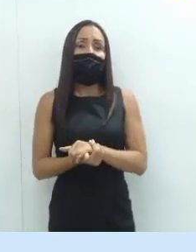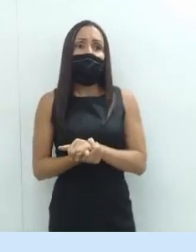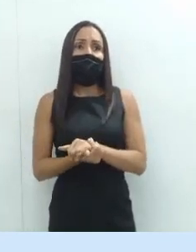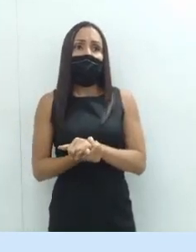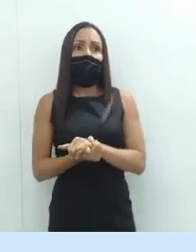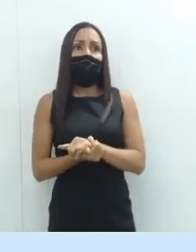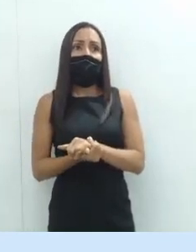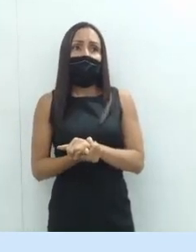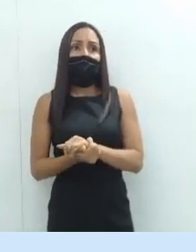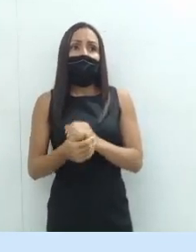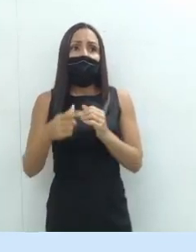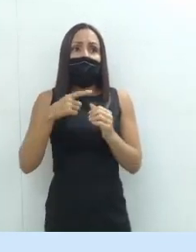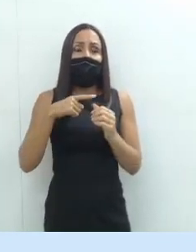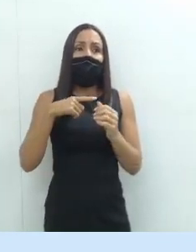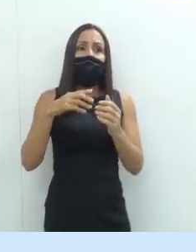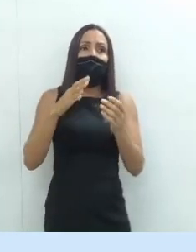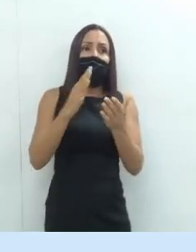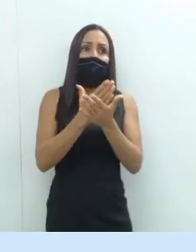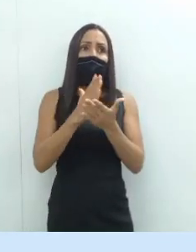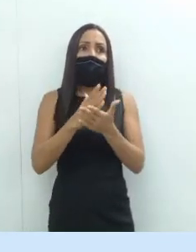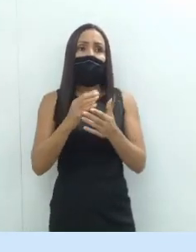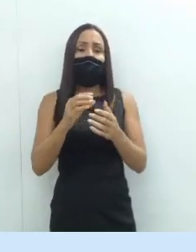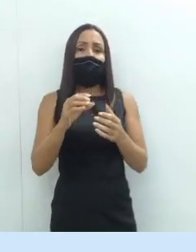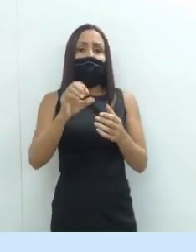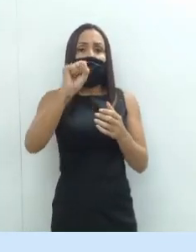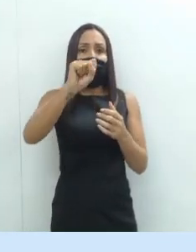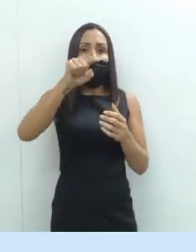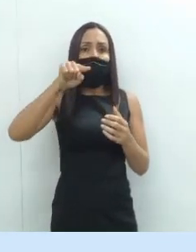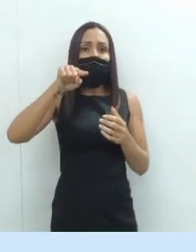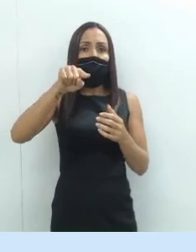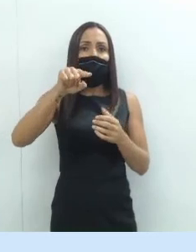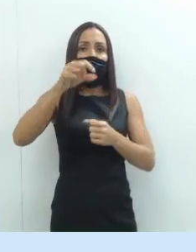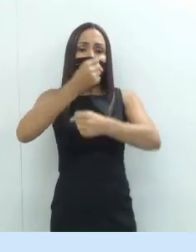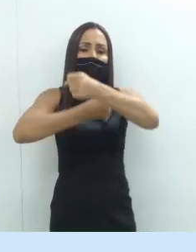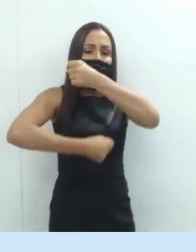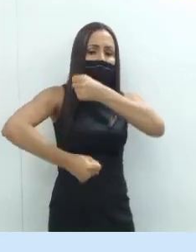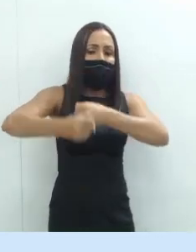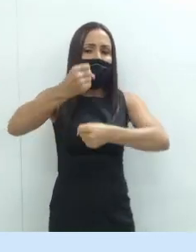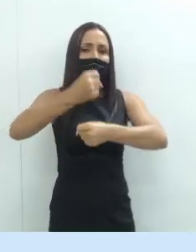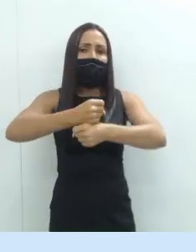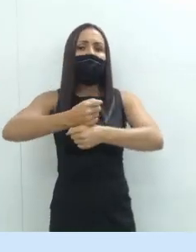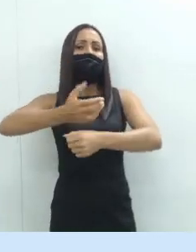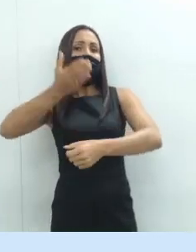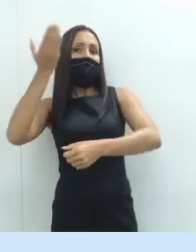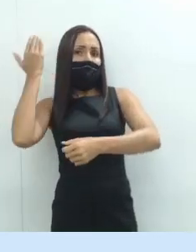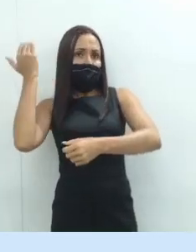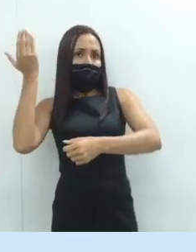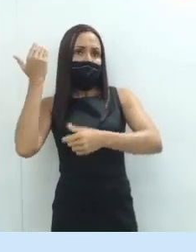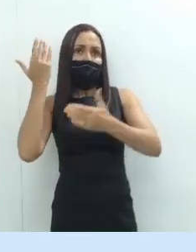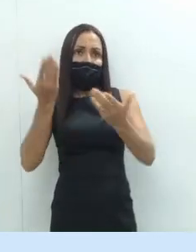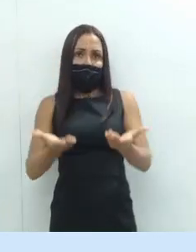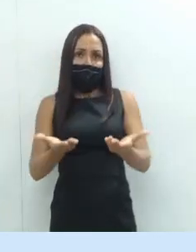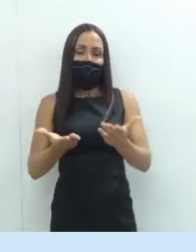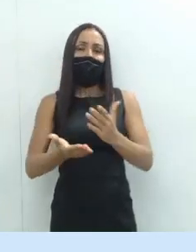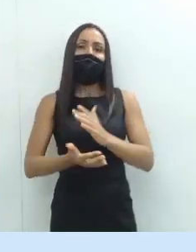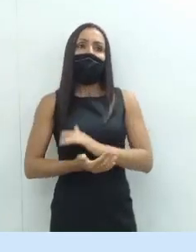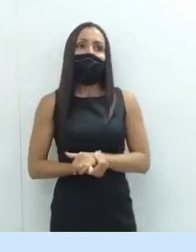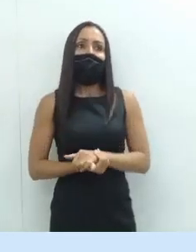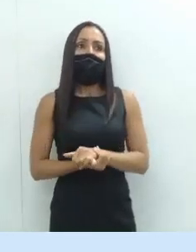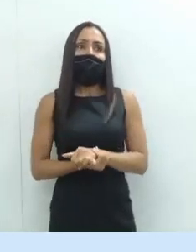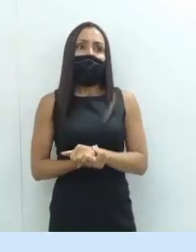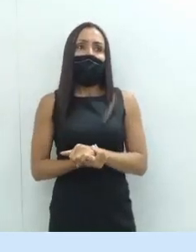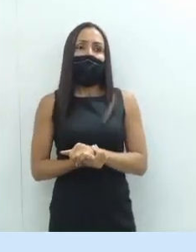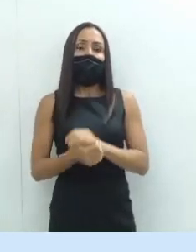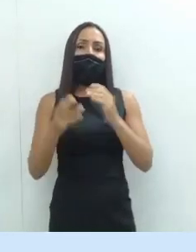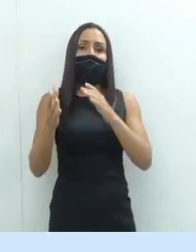eles têm alguns aí, né? Desde 8.000 anos atrás, gente. Desde 8.000 anos atrás, que seria basicamente